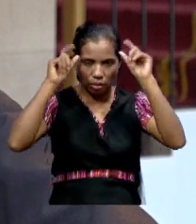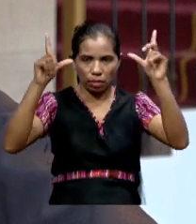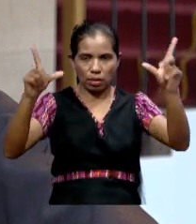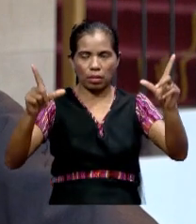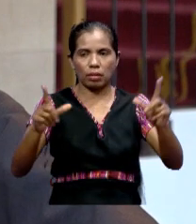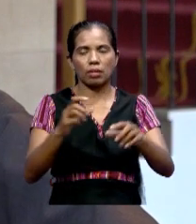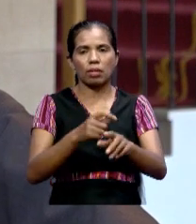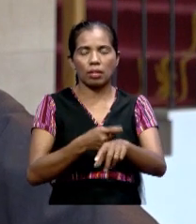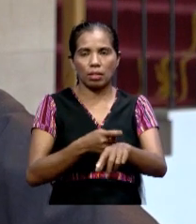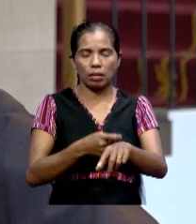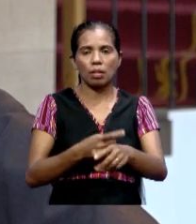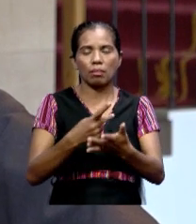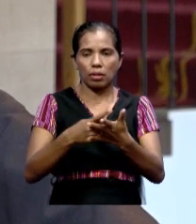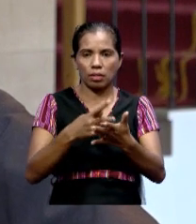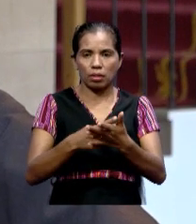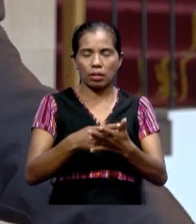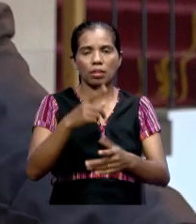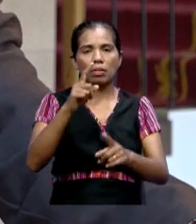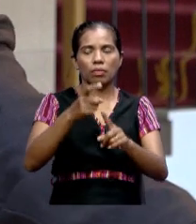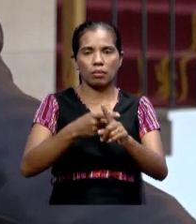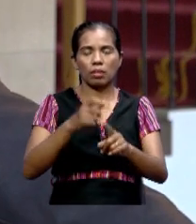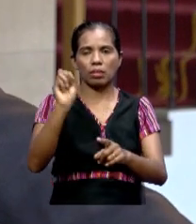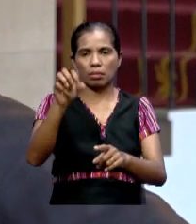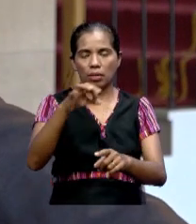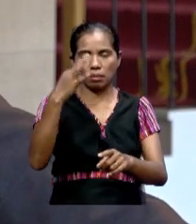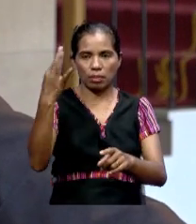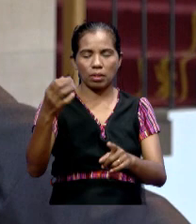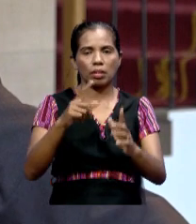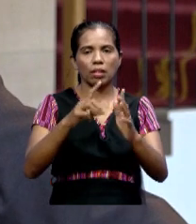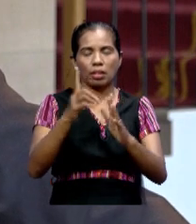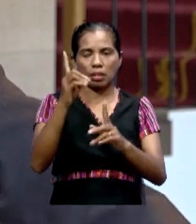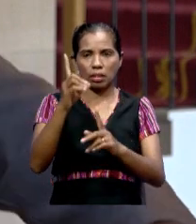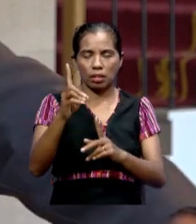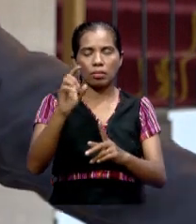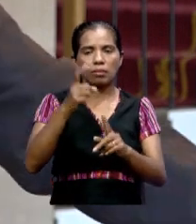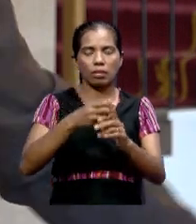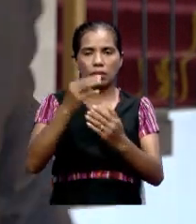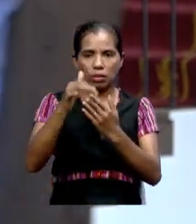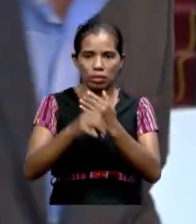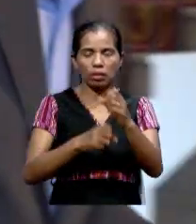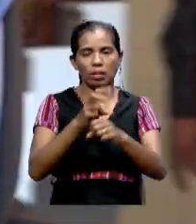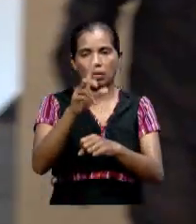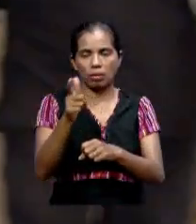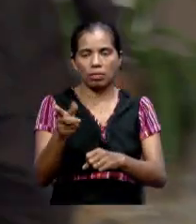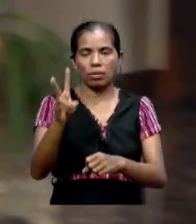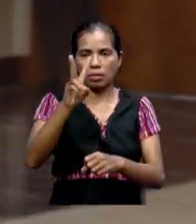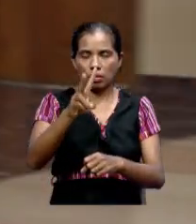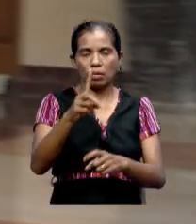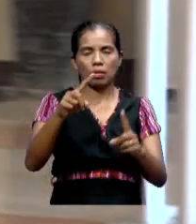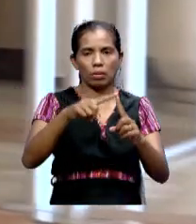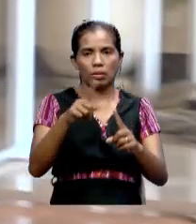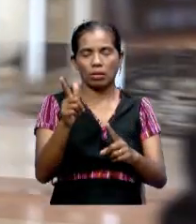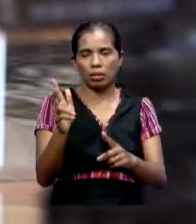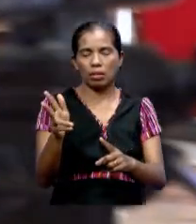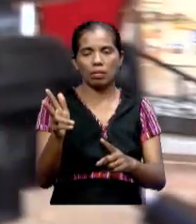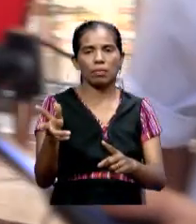ho duração ba projeto ne, quase fulan san lorescencia, ha usi lorong ida fulan zuilu tinaring rua ruanu singua, to lorong tolundur